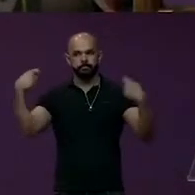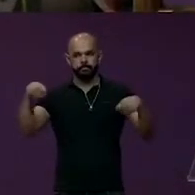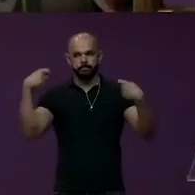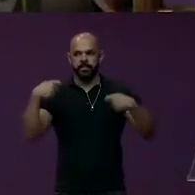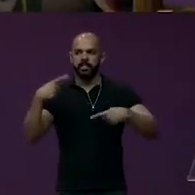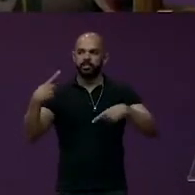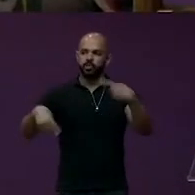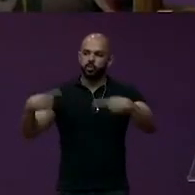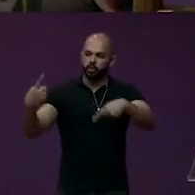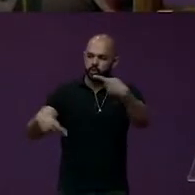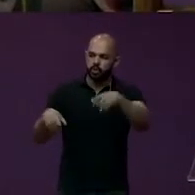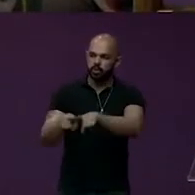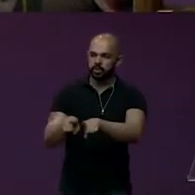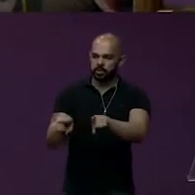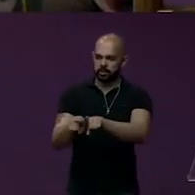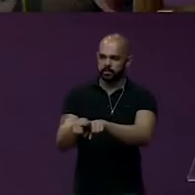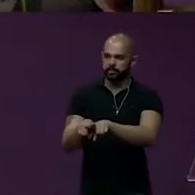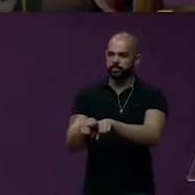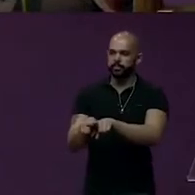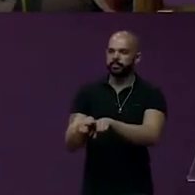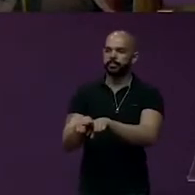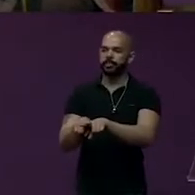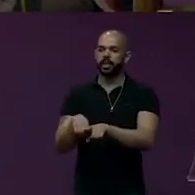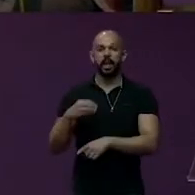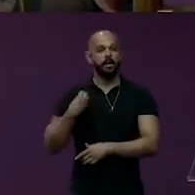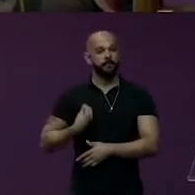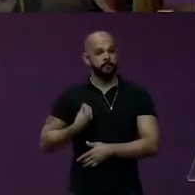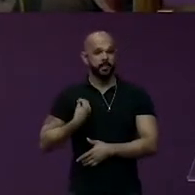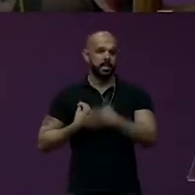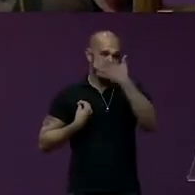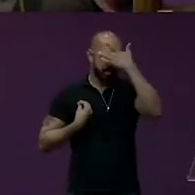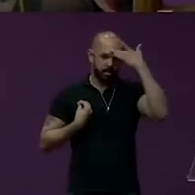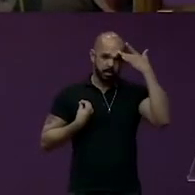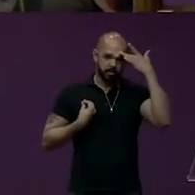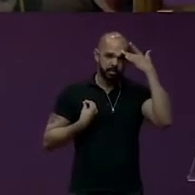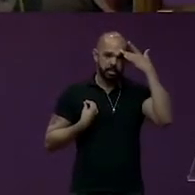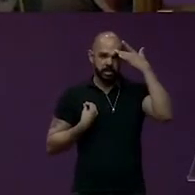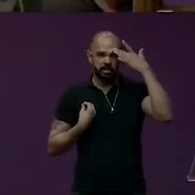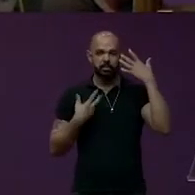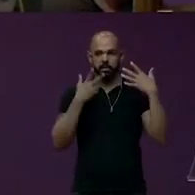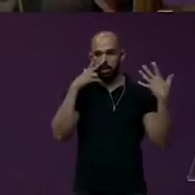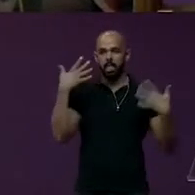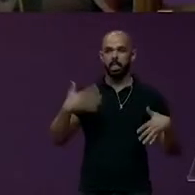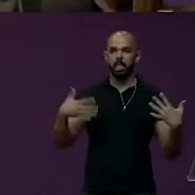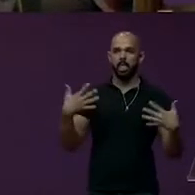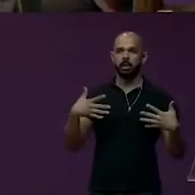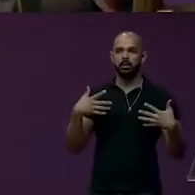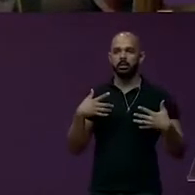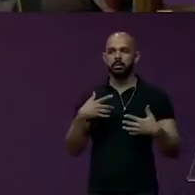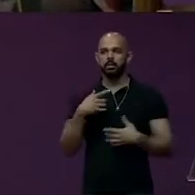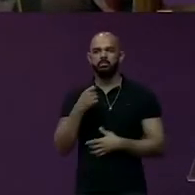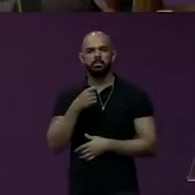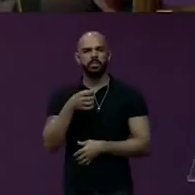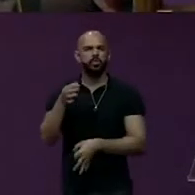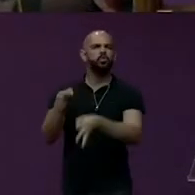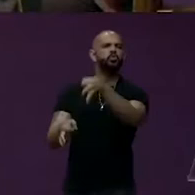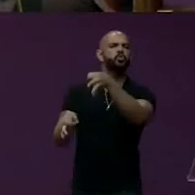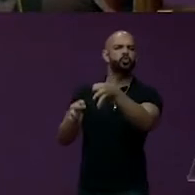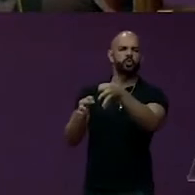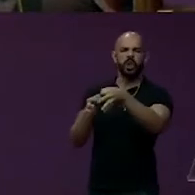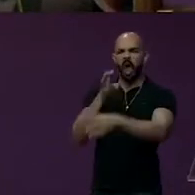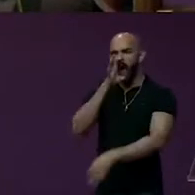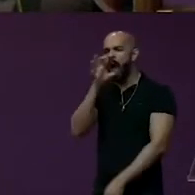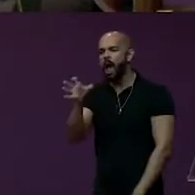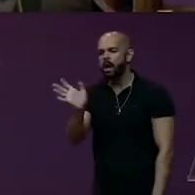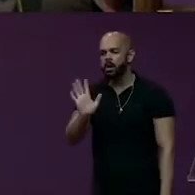ser discutidos também, né? A vida das pessoas está muito sob tensão, não devemos fazer juízos